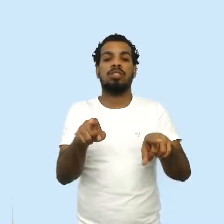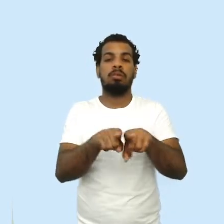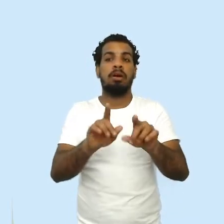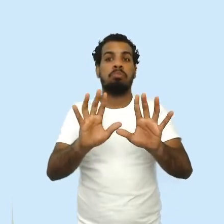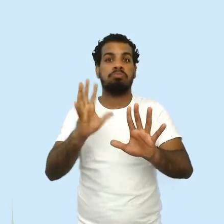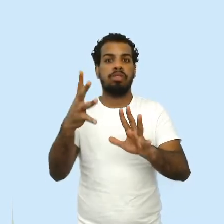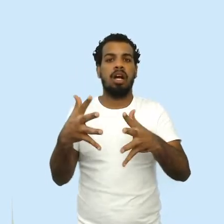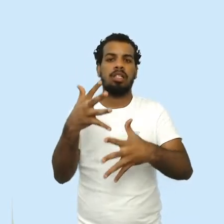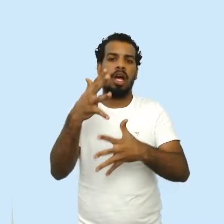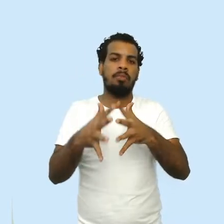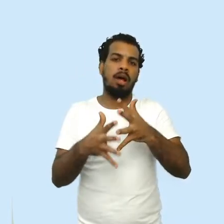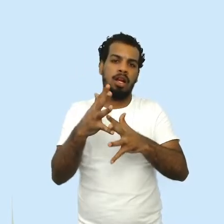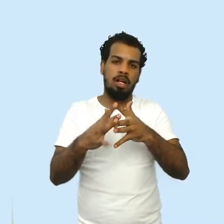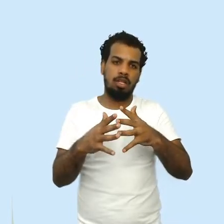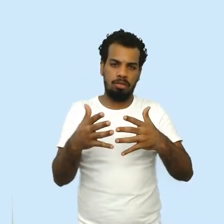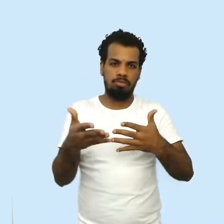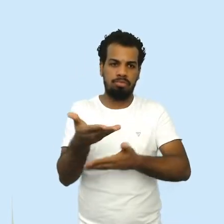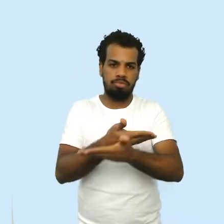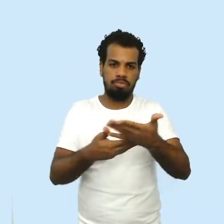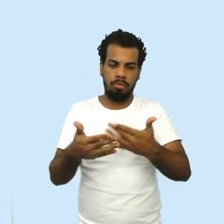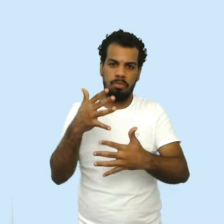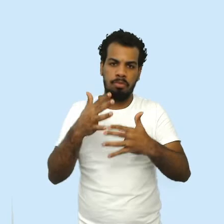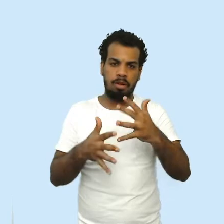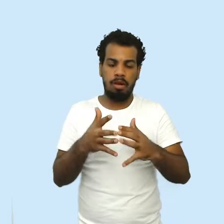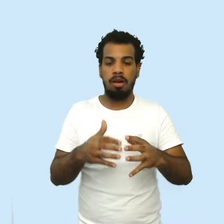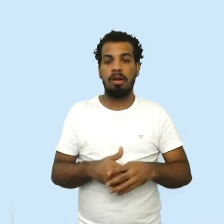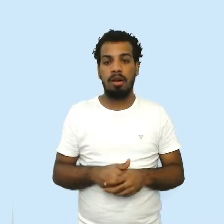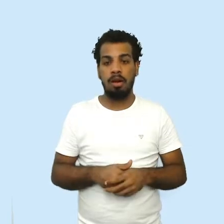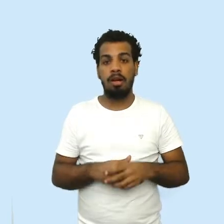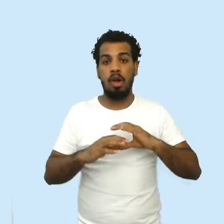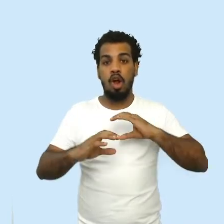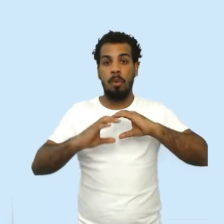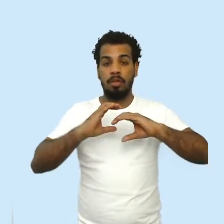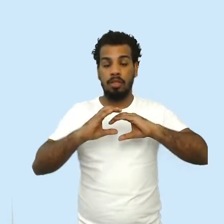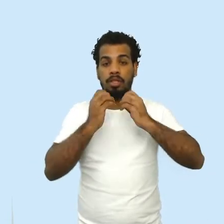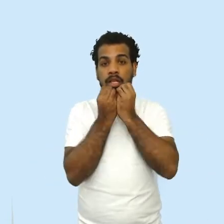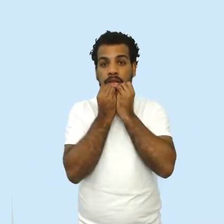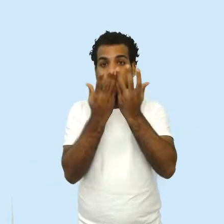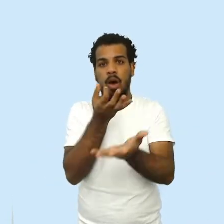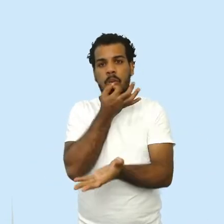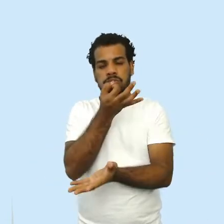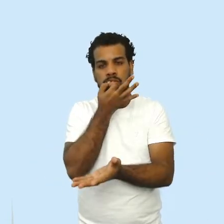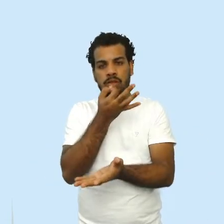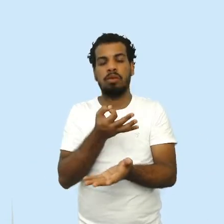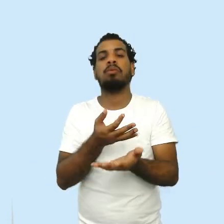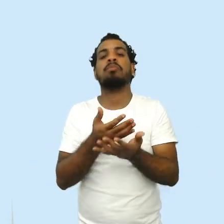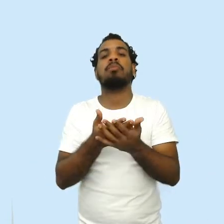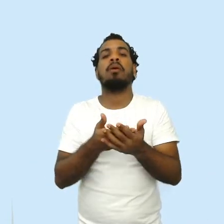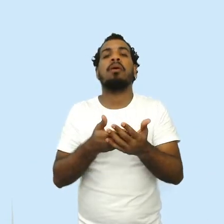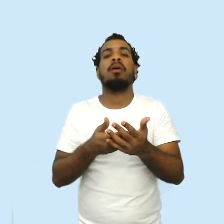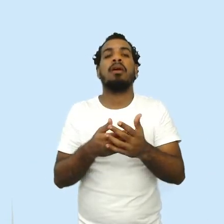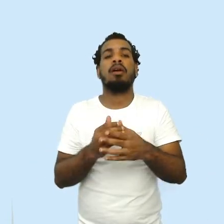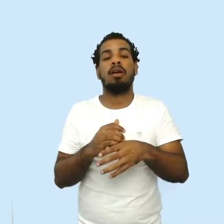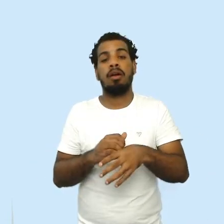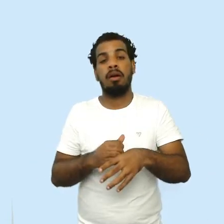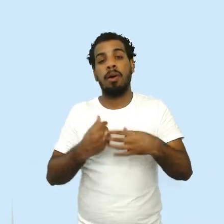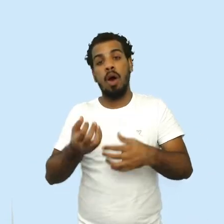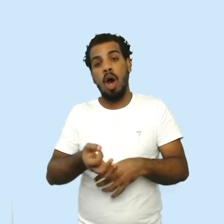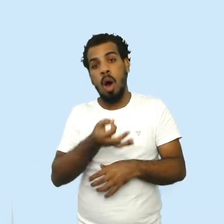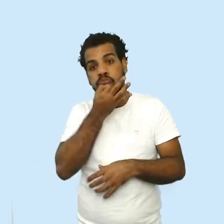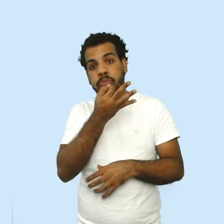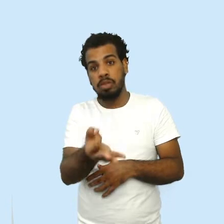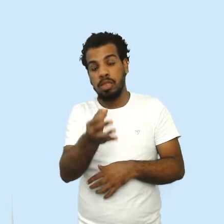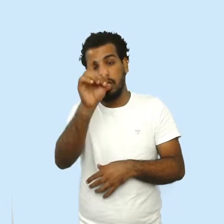esse processo de mediação, tá certo? Então a comunicação é para formar opinião, mas uma coisa diferente de formar opinião